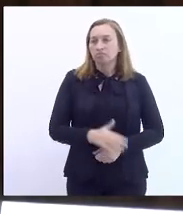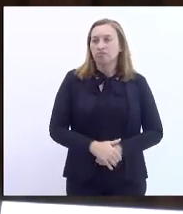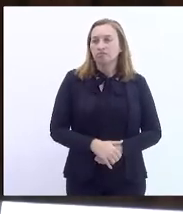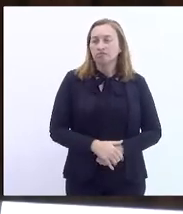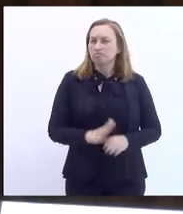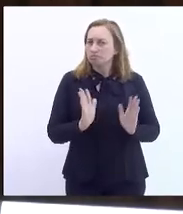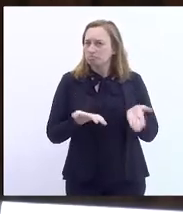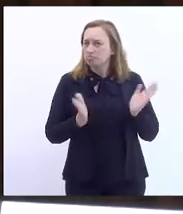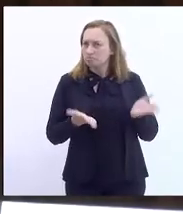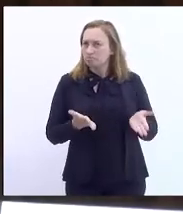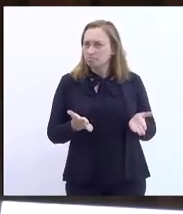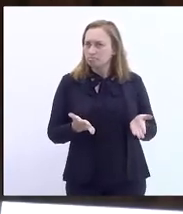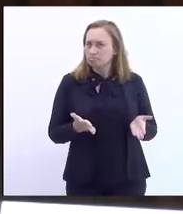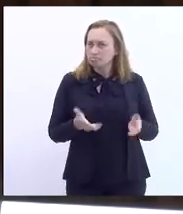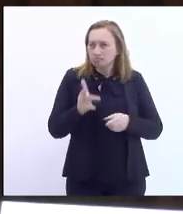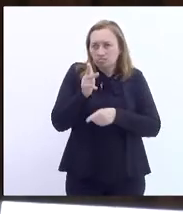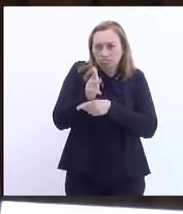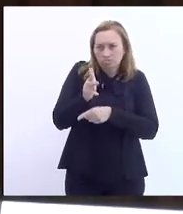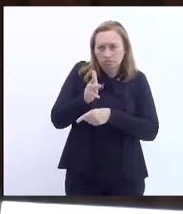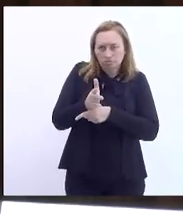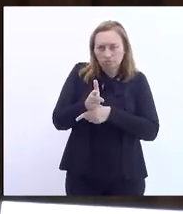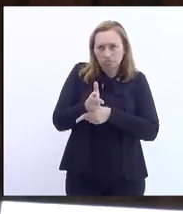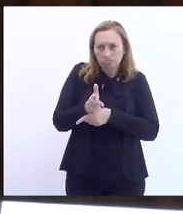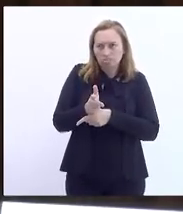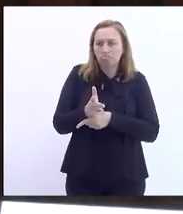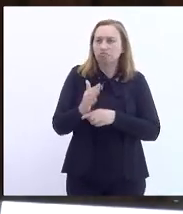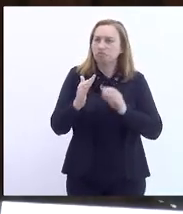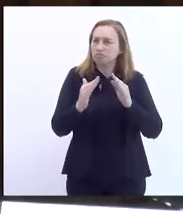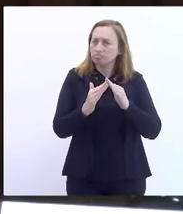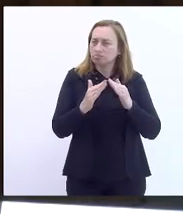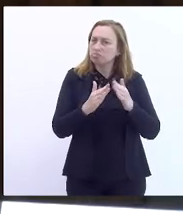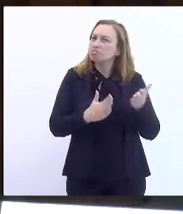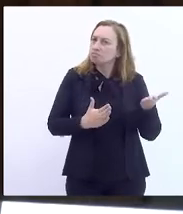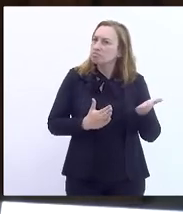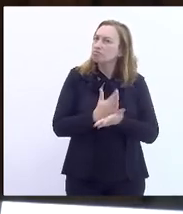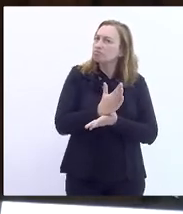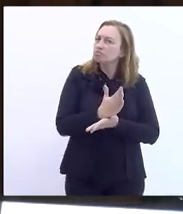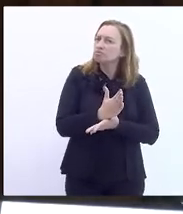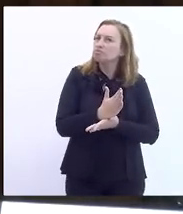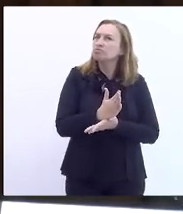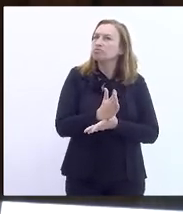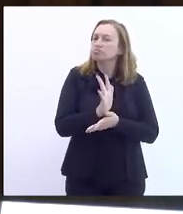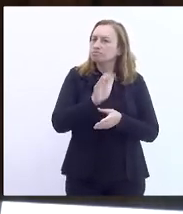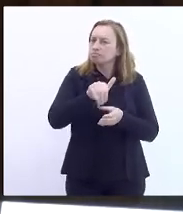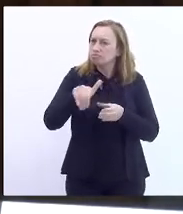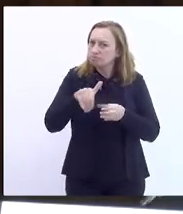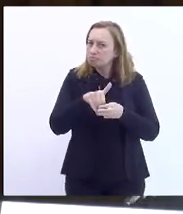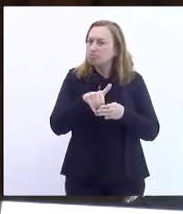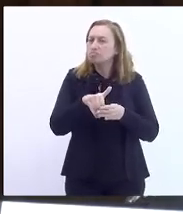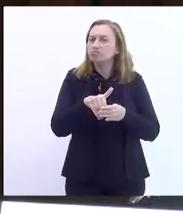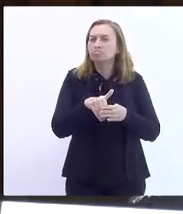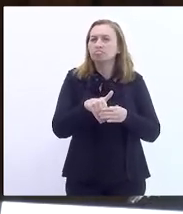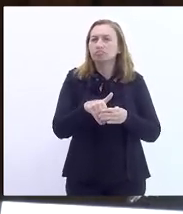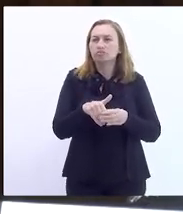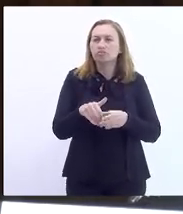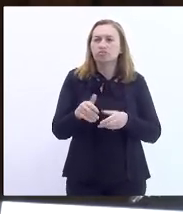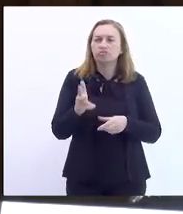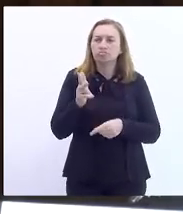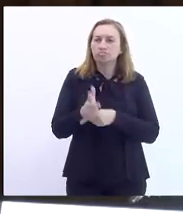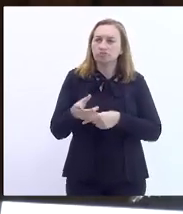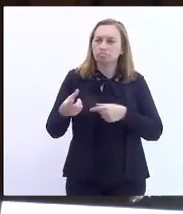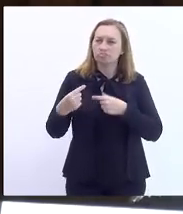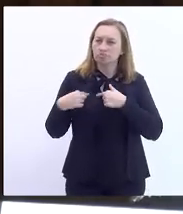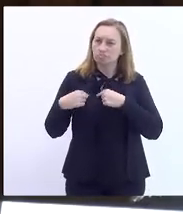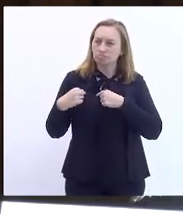agora as câmeras que esta casa aprovou votou O pai está nos